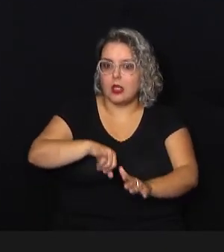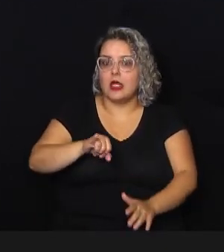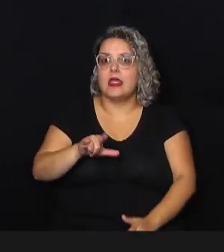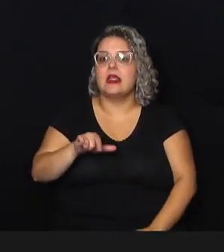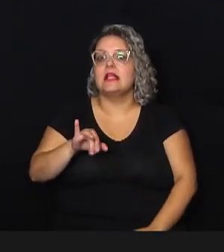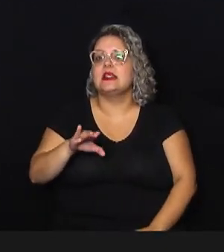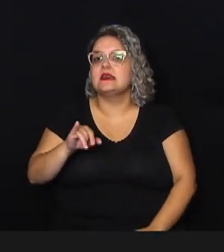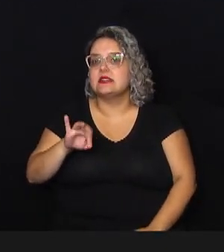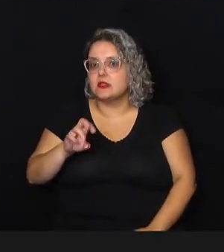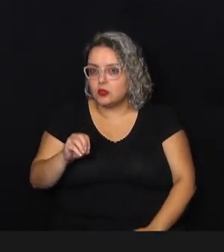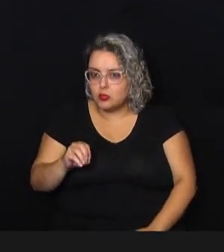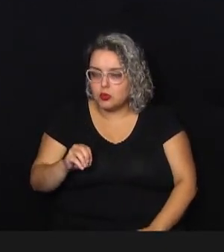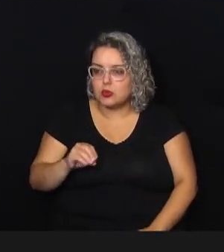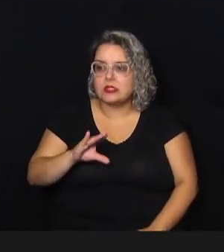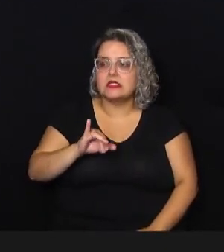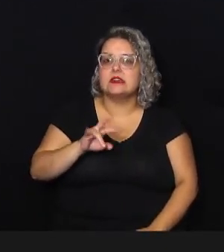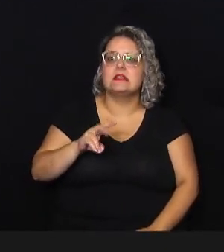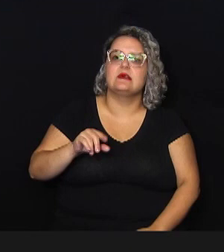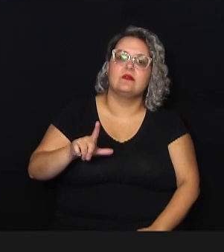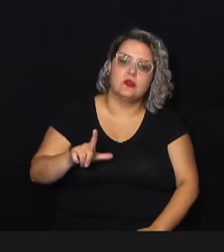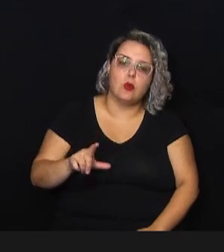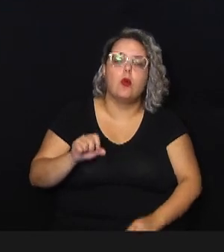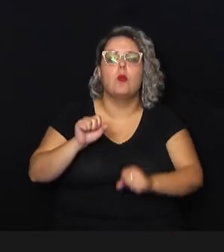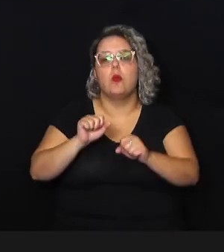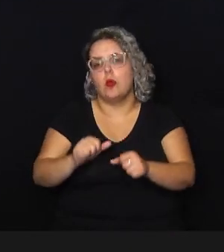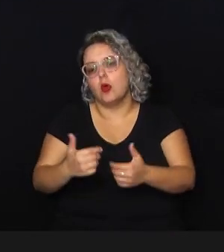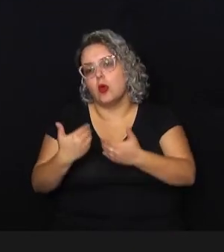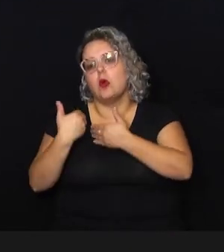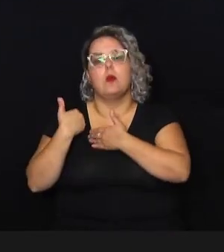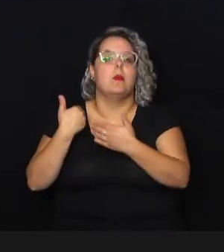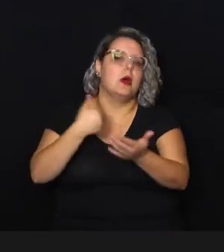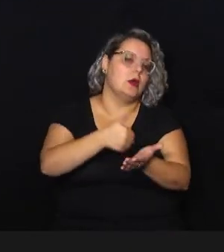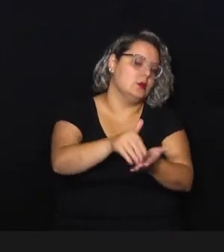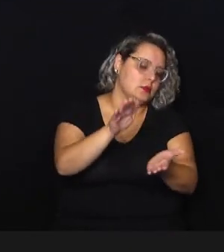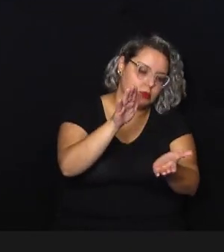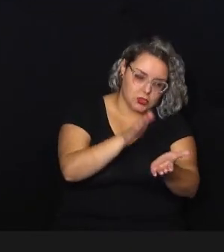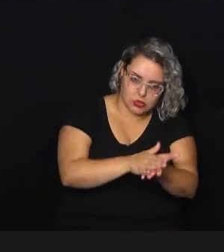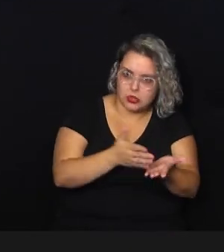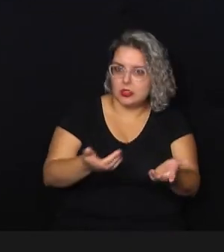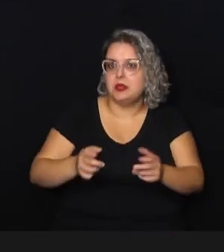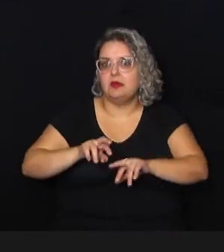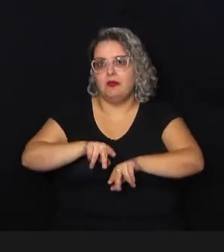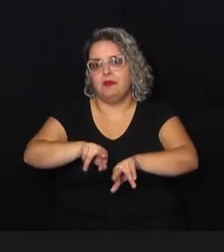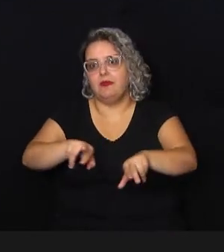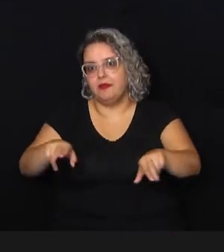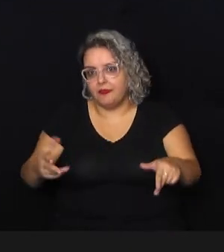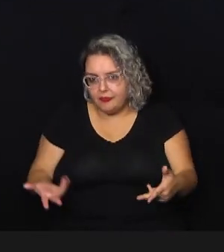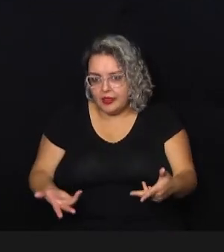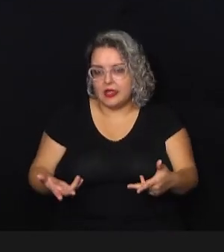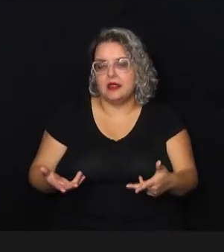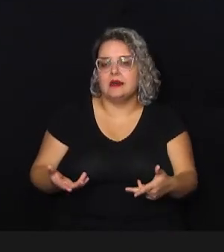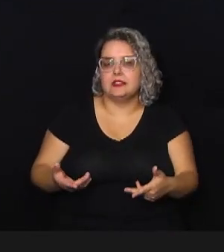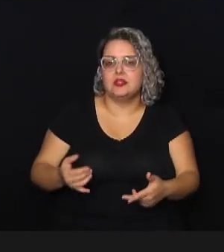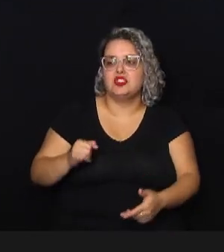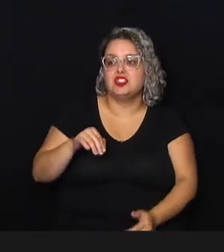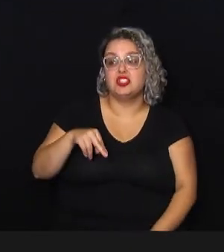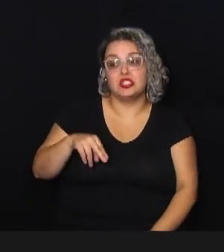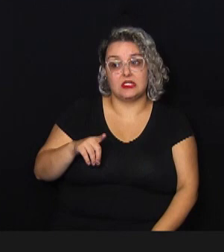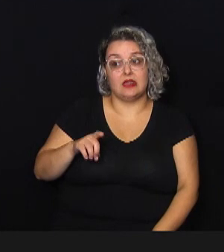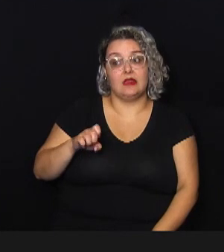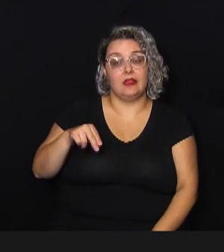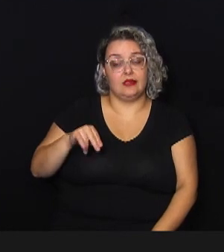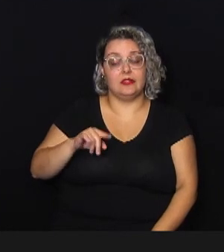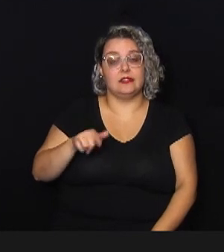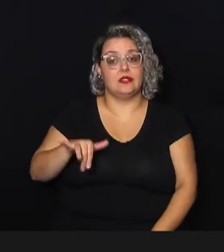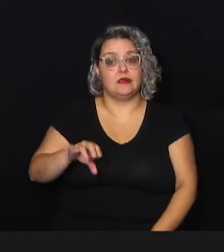civil, né? Ele pode ser responsabilizado a pagar multas, a pagar uma série de indenizações. O que